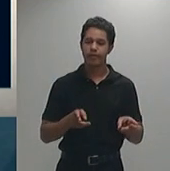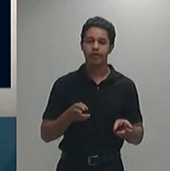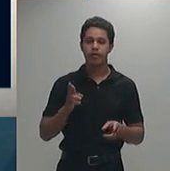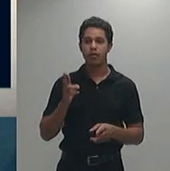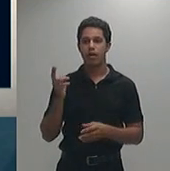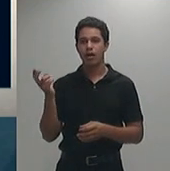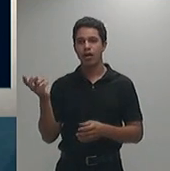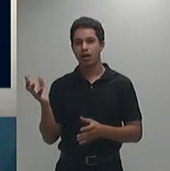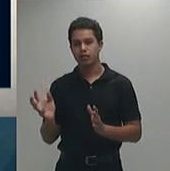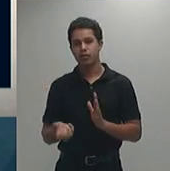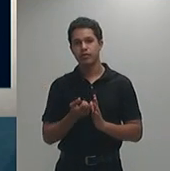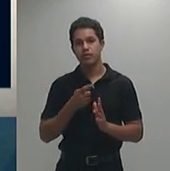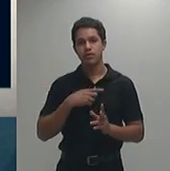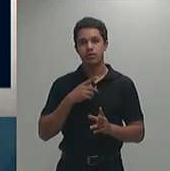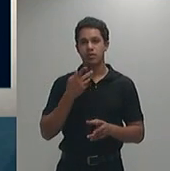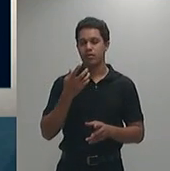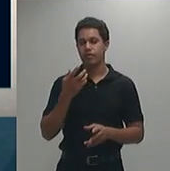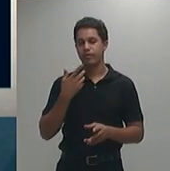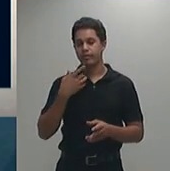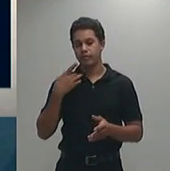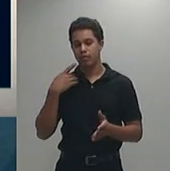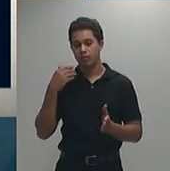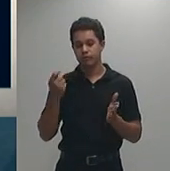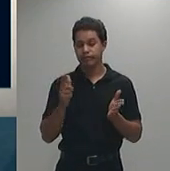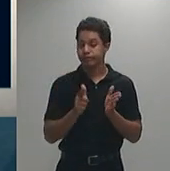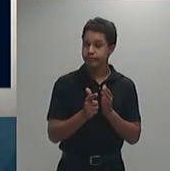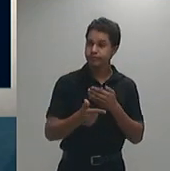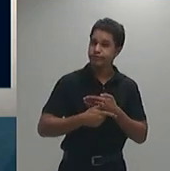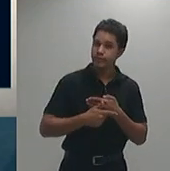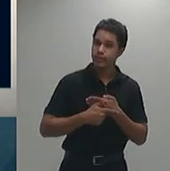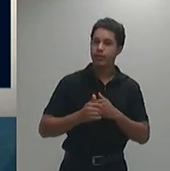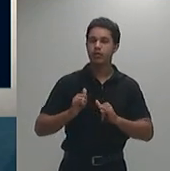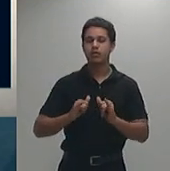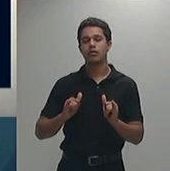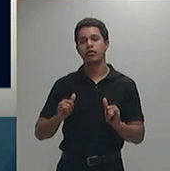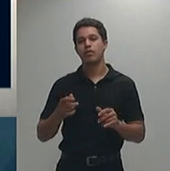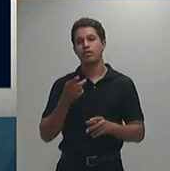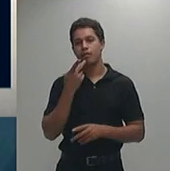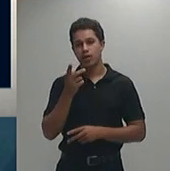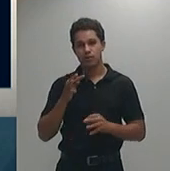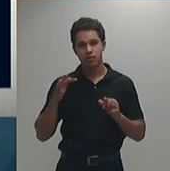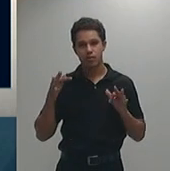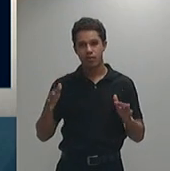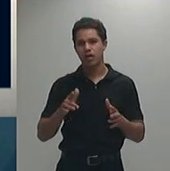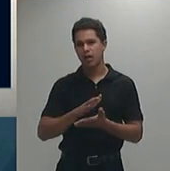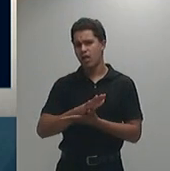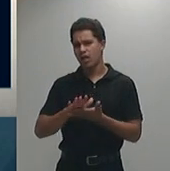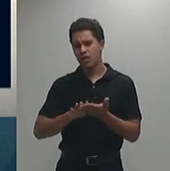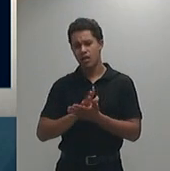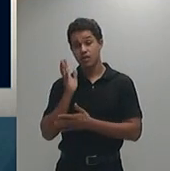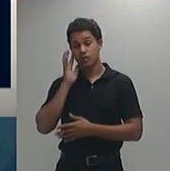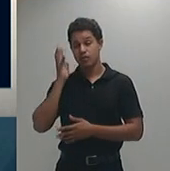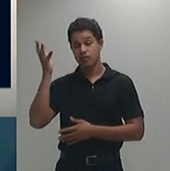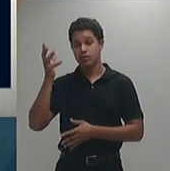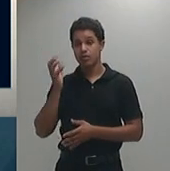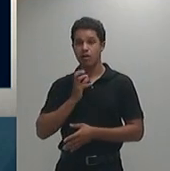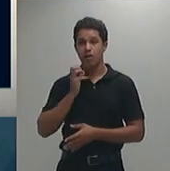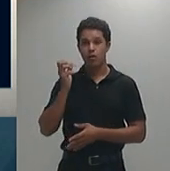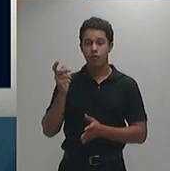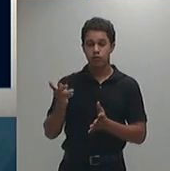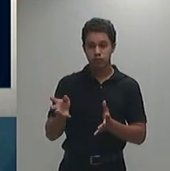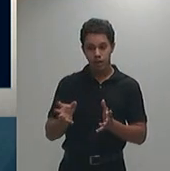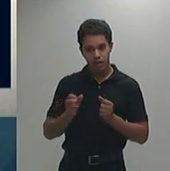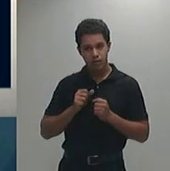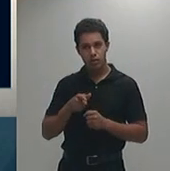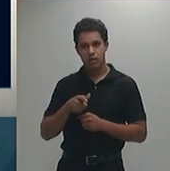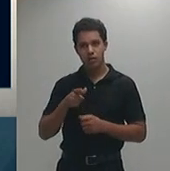informação digo ainda que a toda evidência em absolutamente nada a conclusão adotada no acórdão reduziu de contorno e